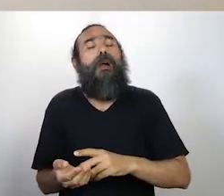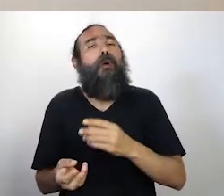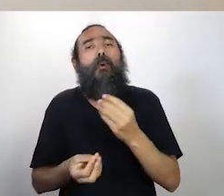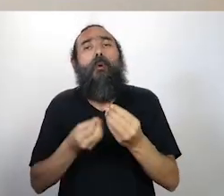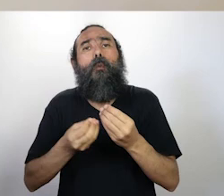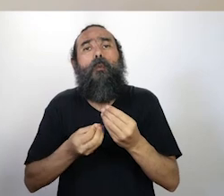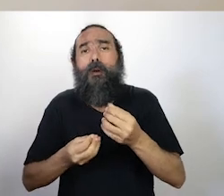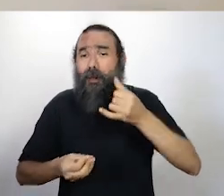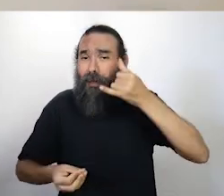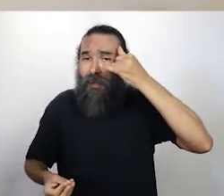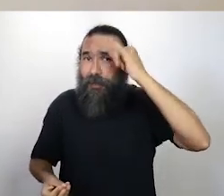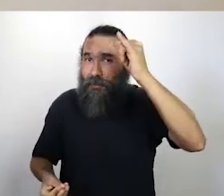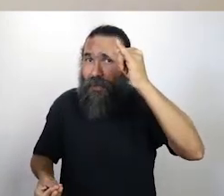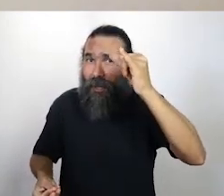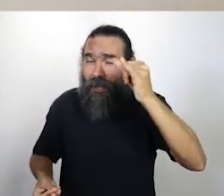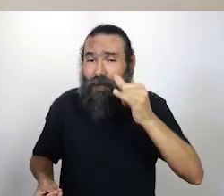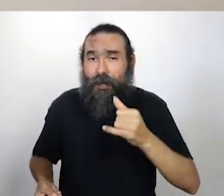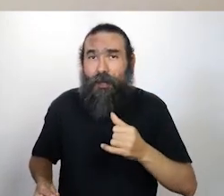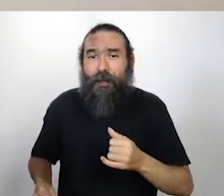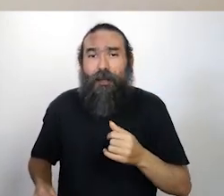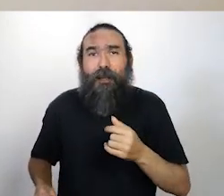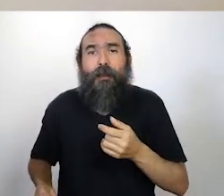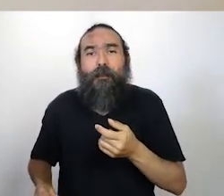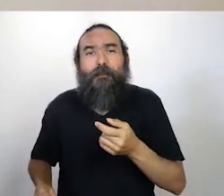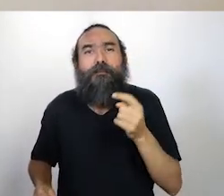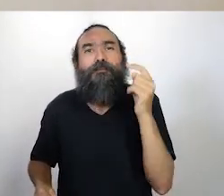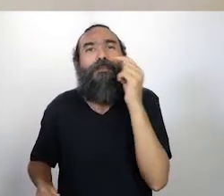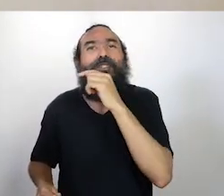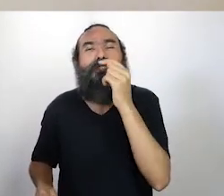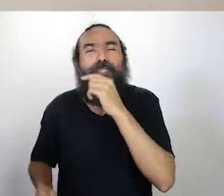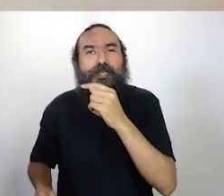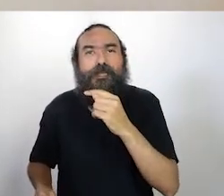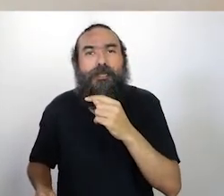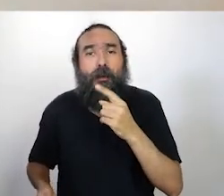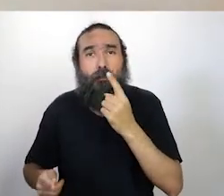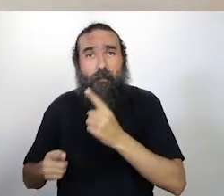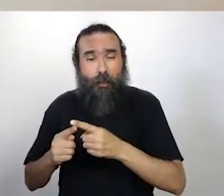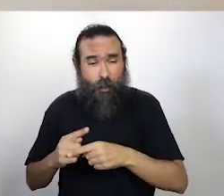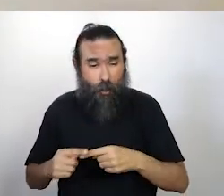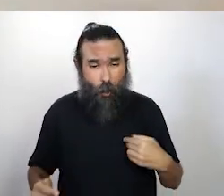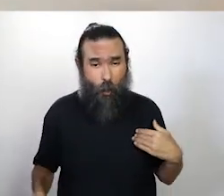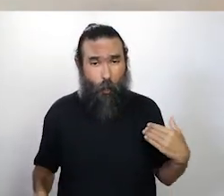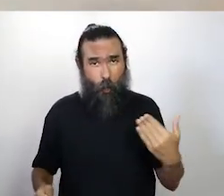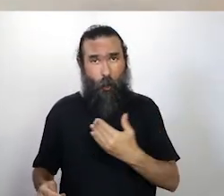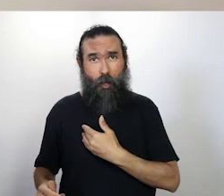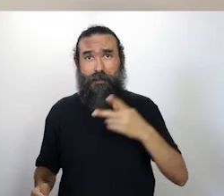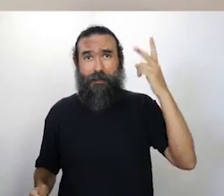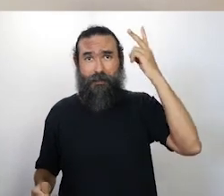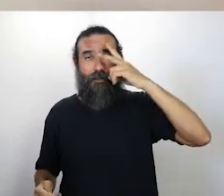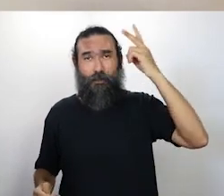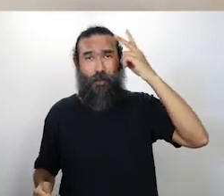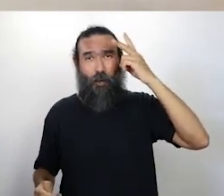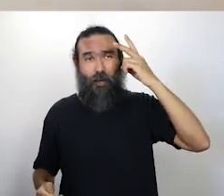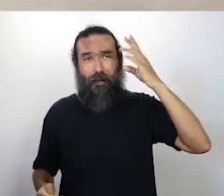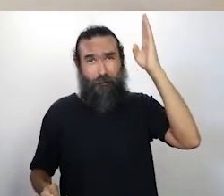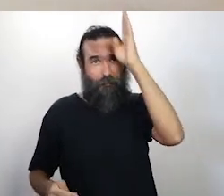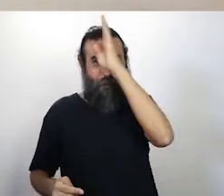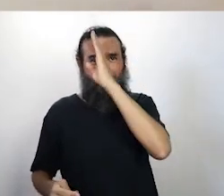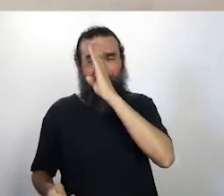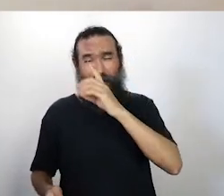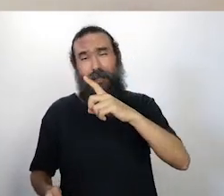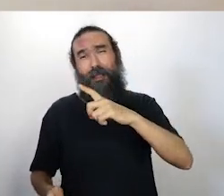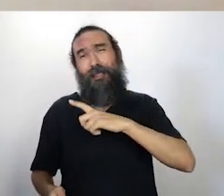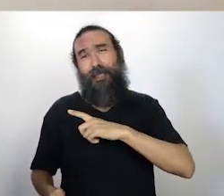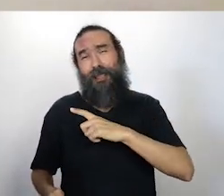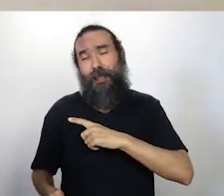mentira, porque nós entendemos que a história do qual nós fazemos parte, ela tem pouca